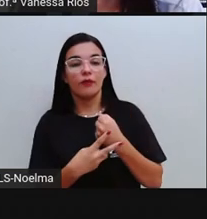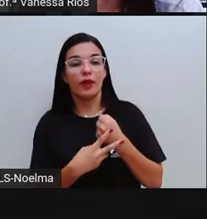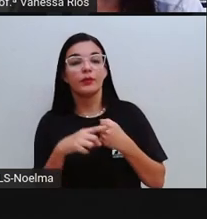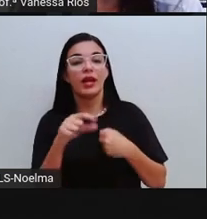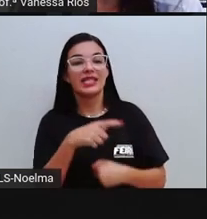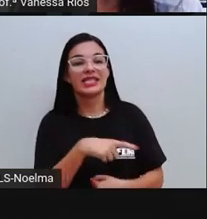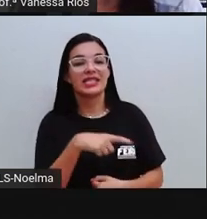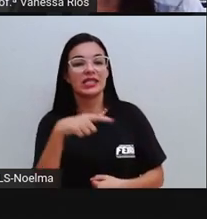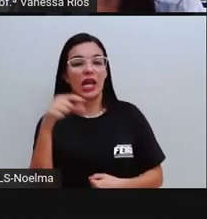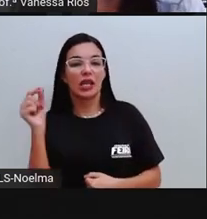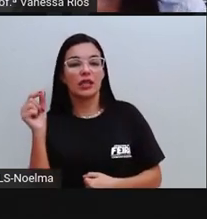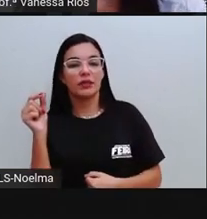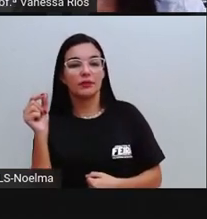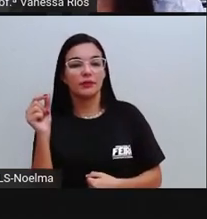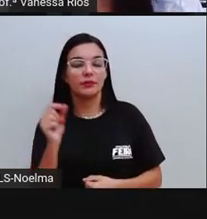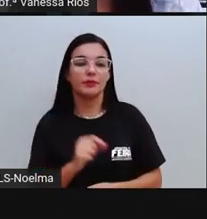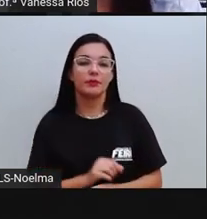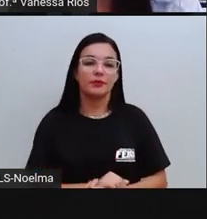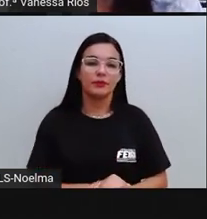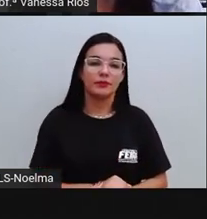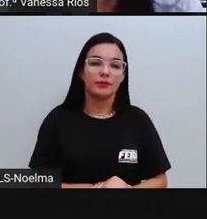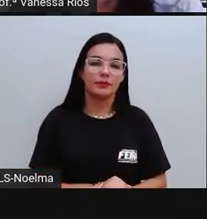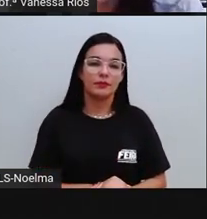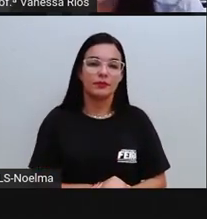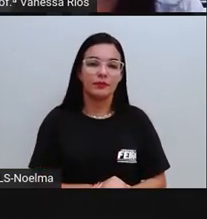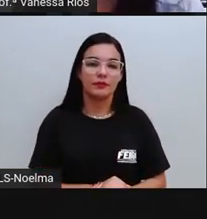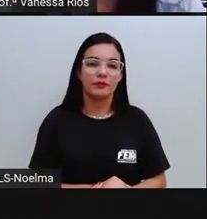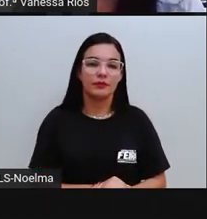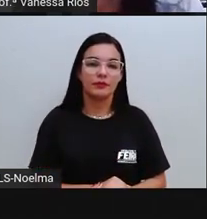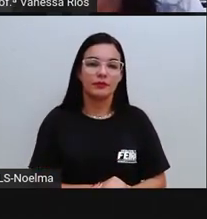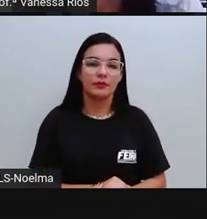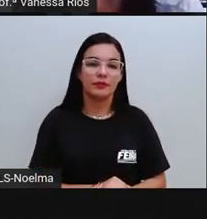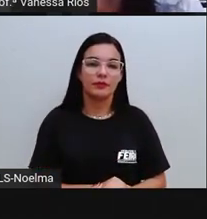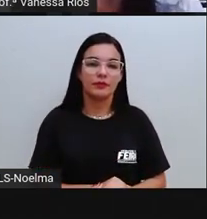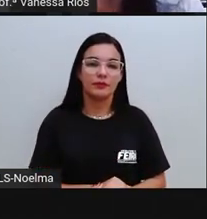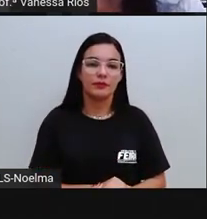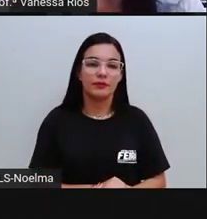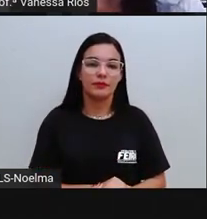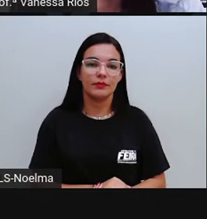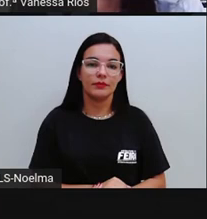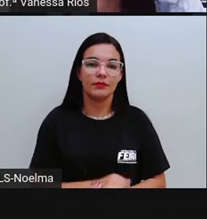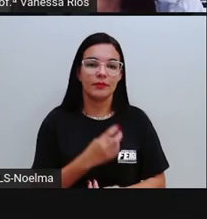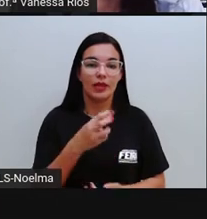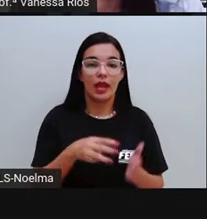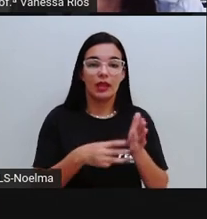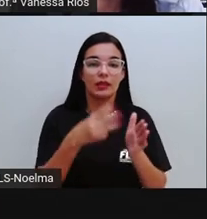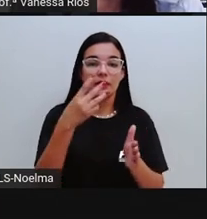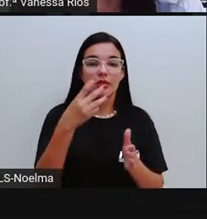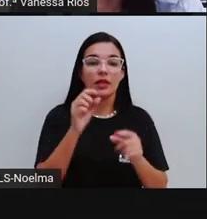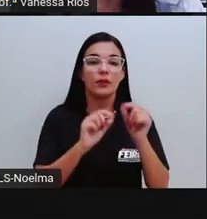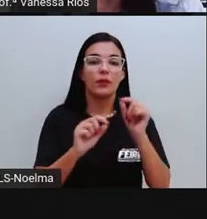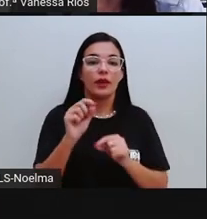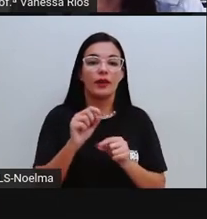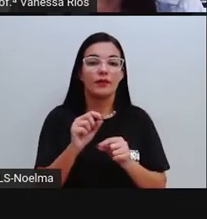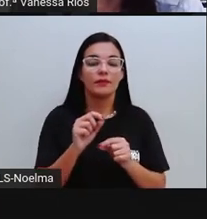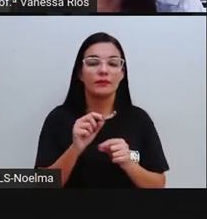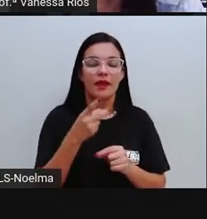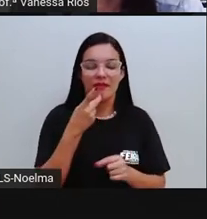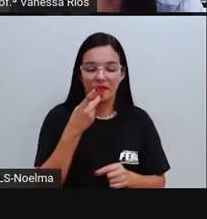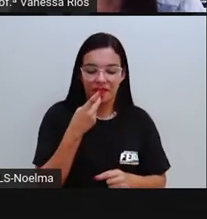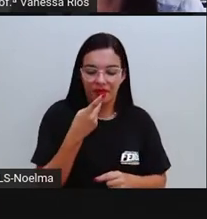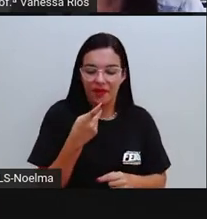sairei, que vem do verbo sair. Na terceira frase, o verbo